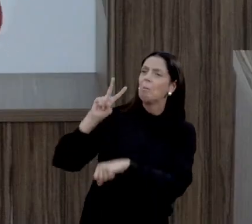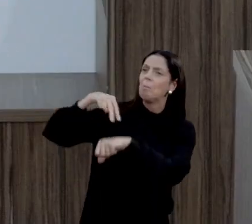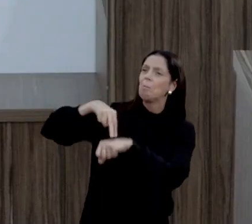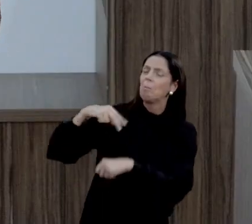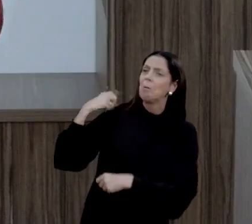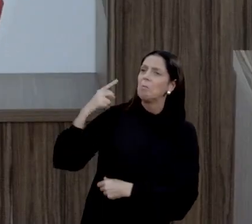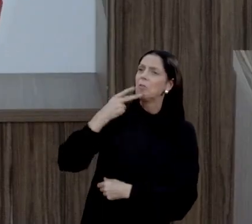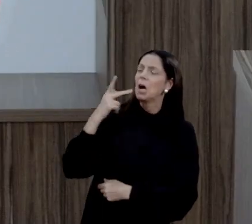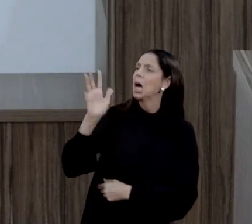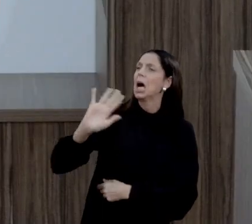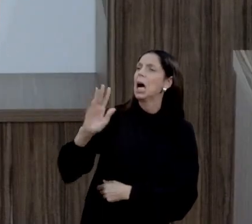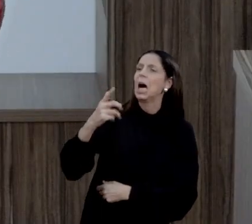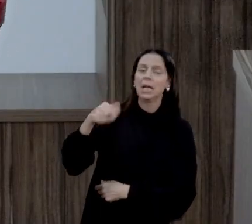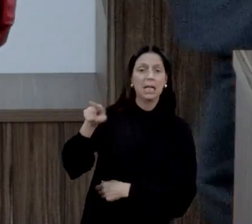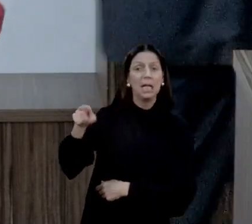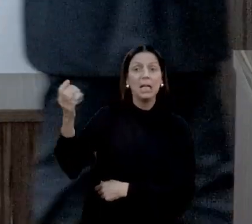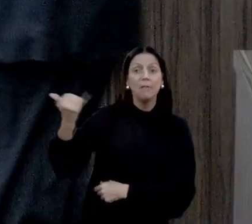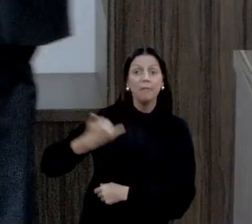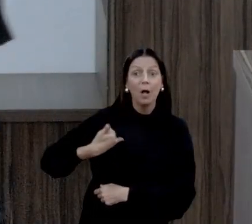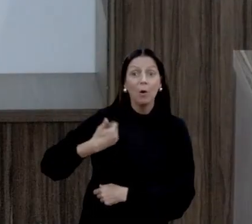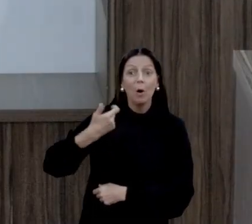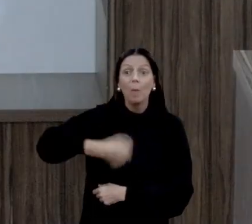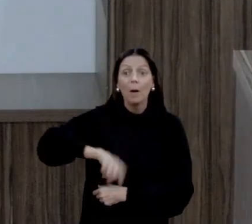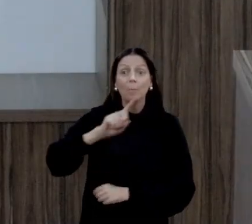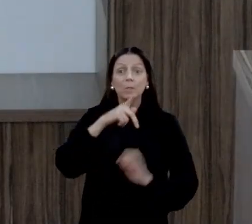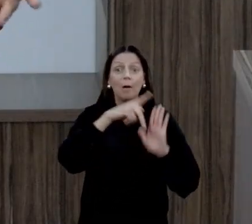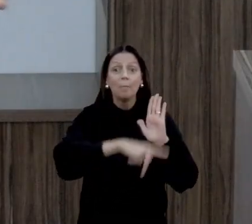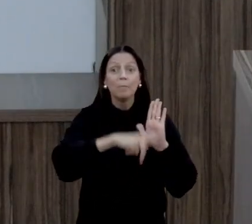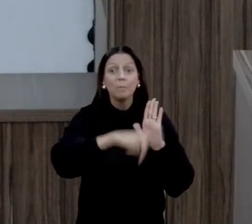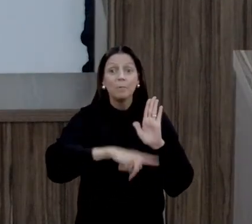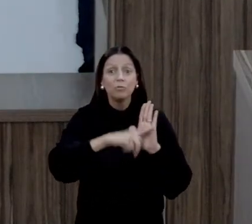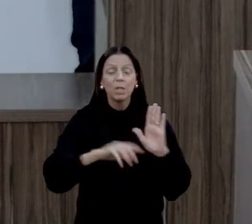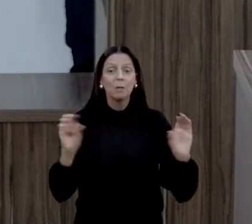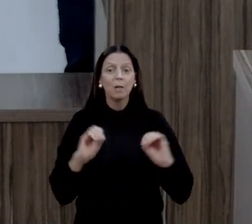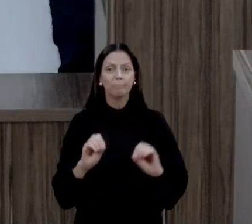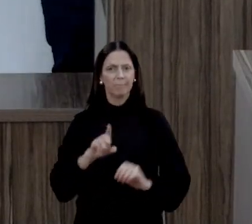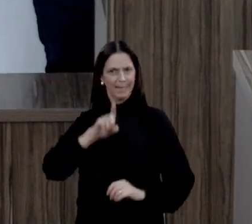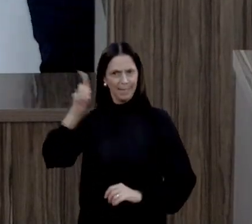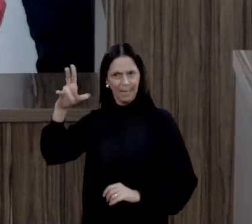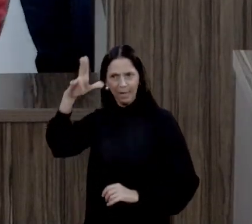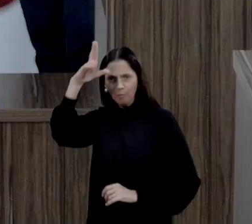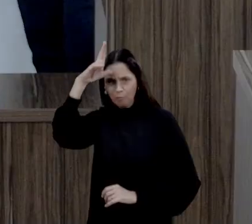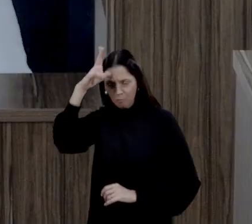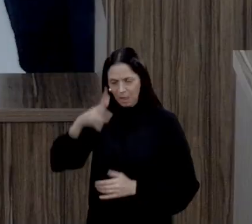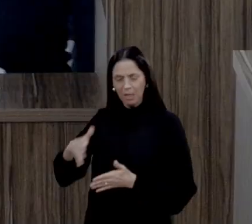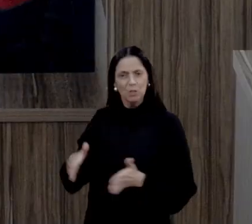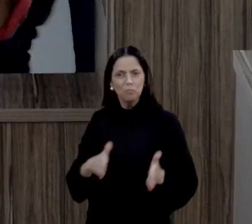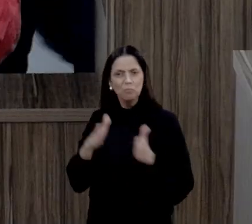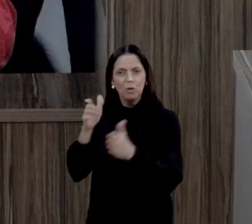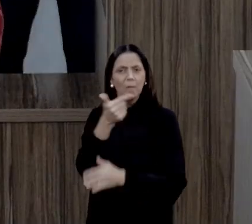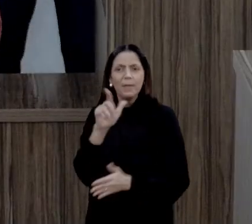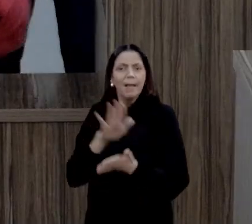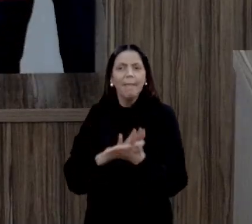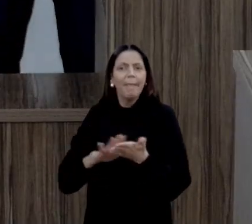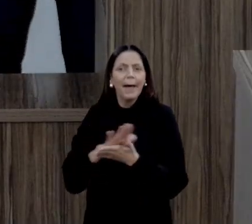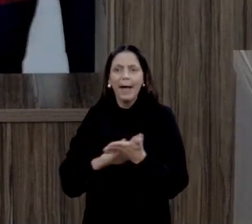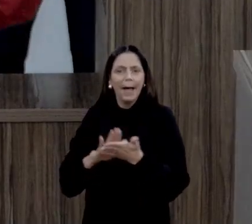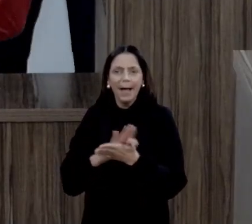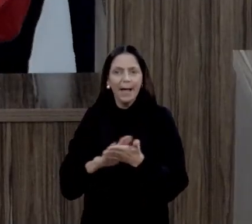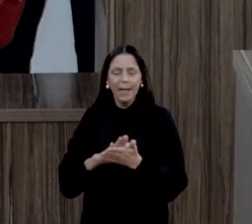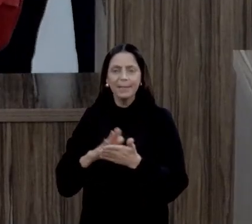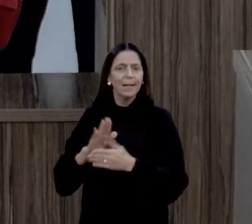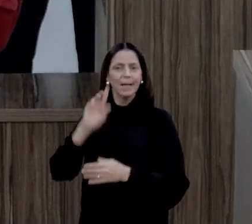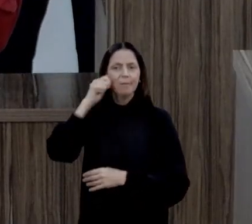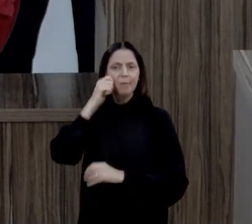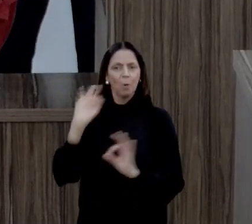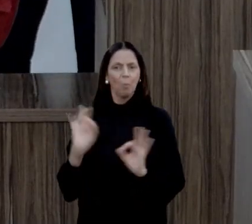E está aí, não saiu obra nenhuma, nem 1 metro de asfalto de Estrada Boa lá na Vila Itopava. né? Imagina também se era para sair com essa qualidade que Vossa Excelência mostrou